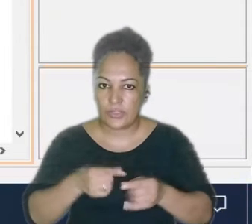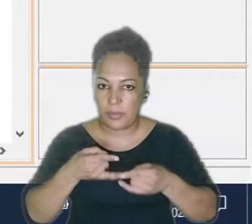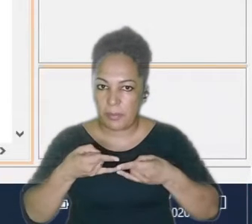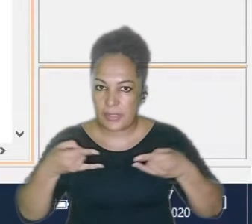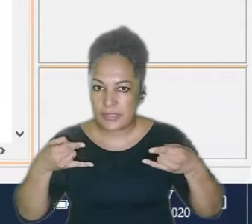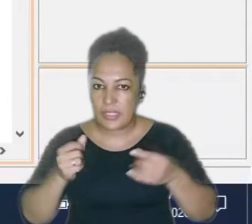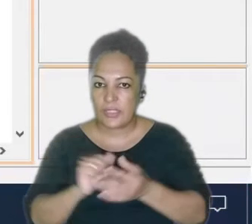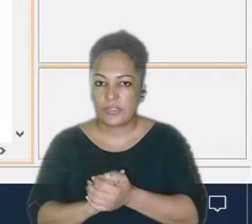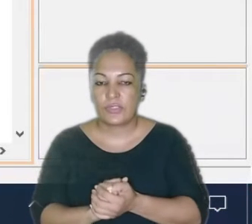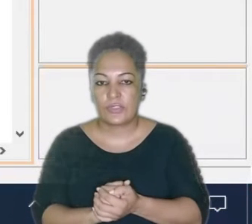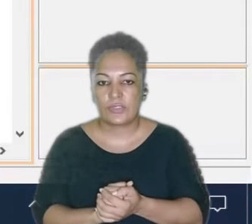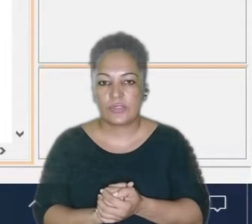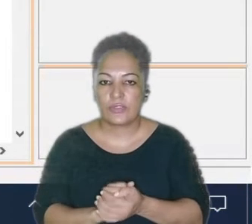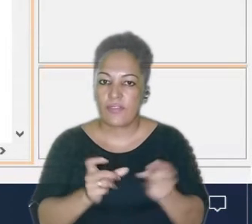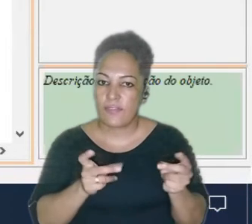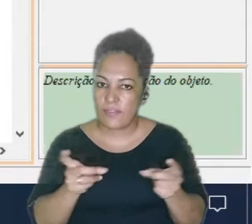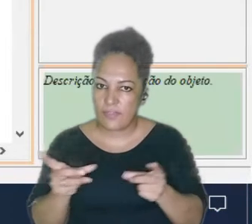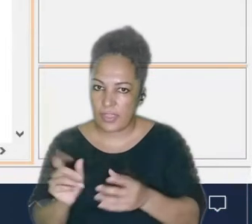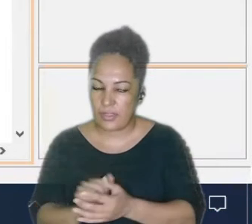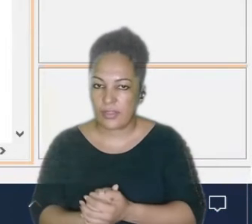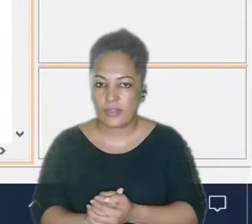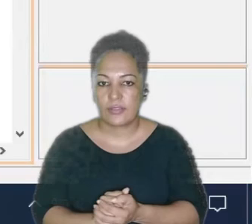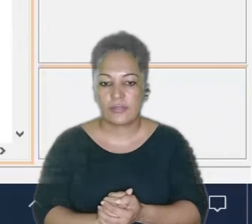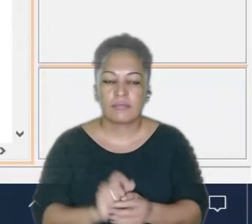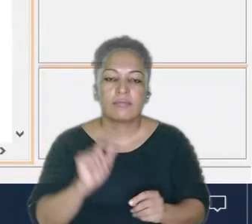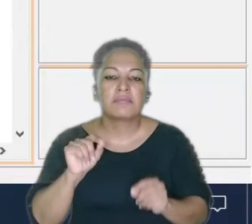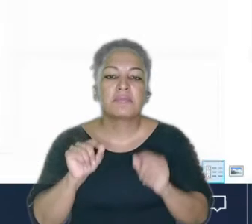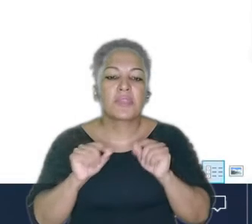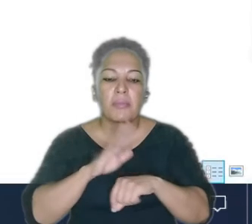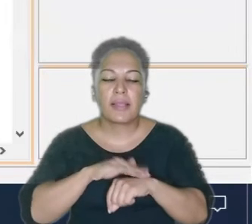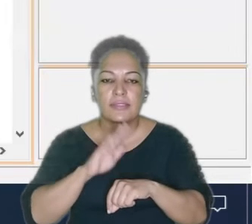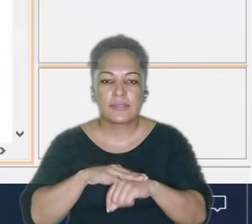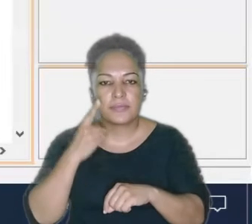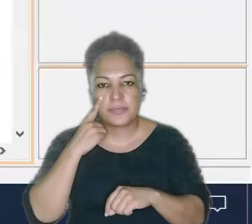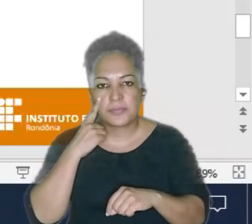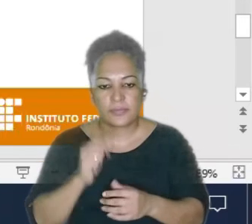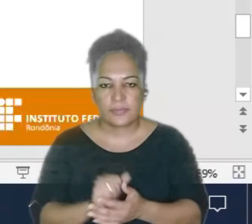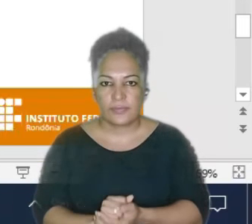cidade, passagem, venda. O que mais?